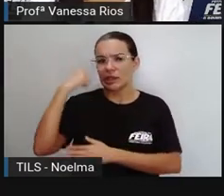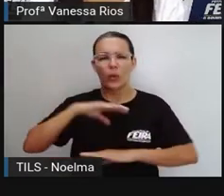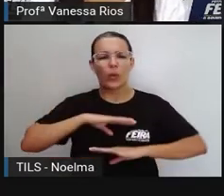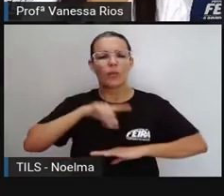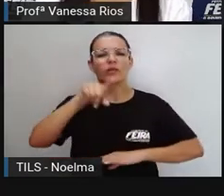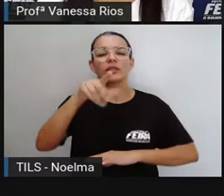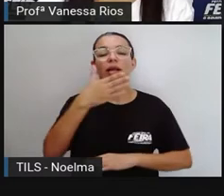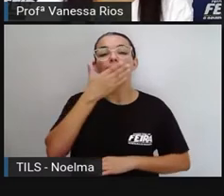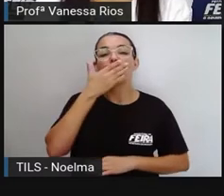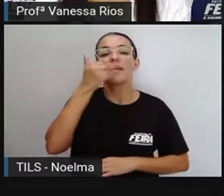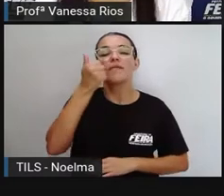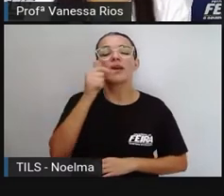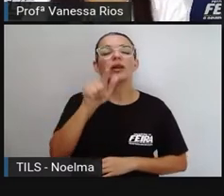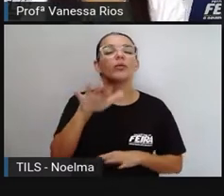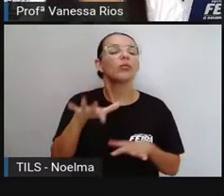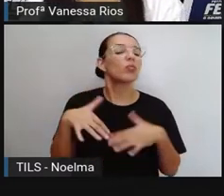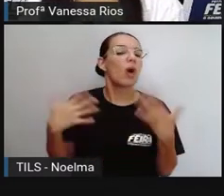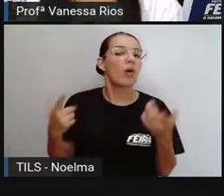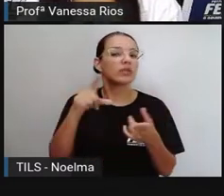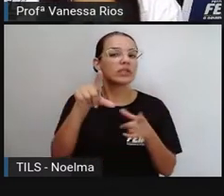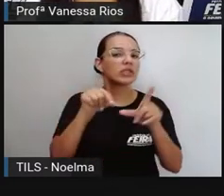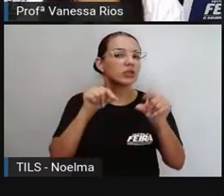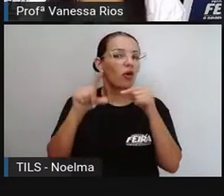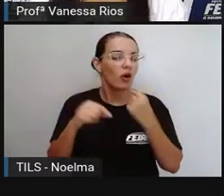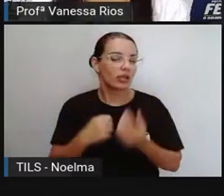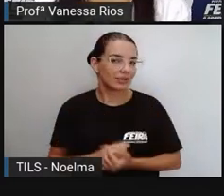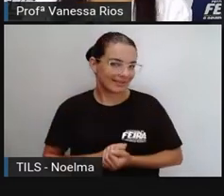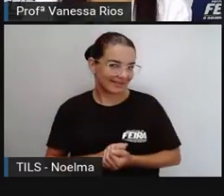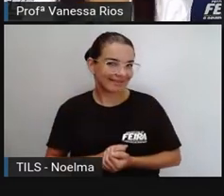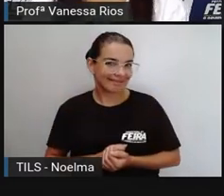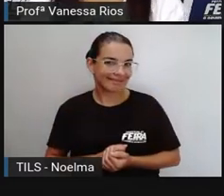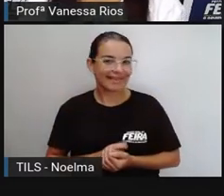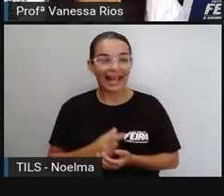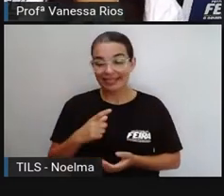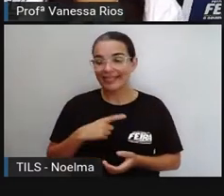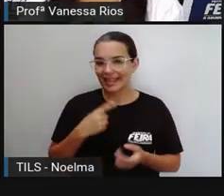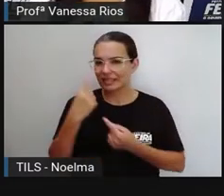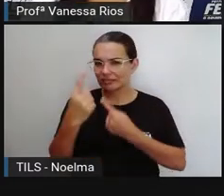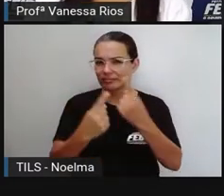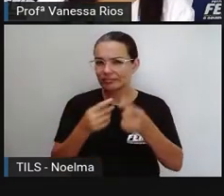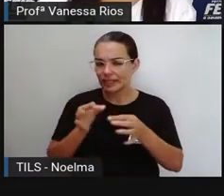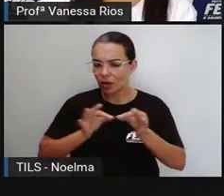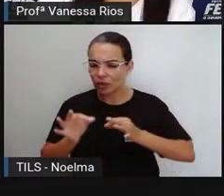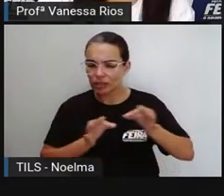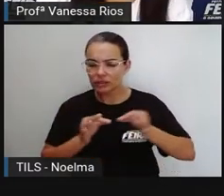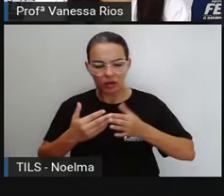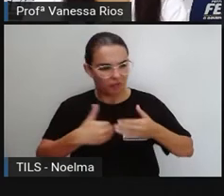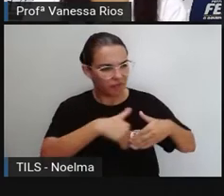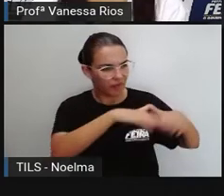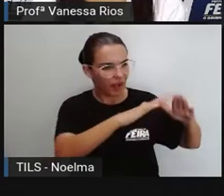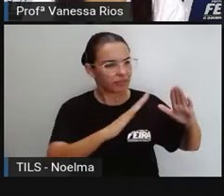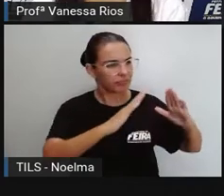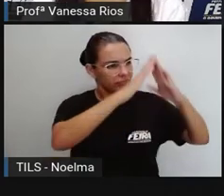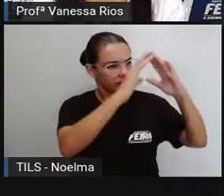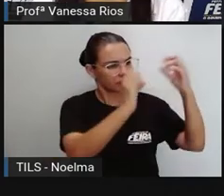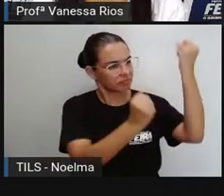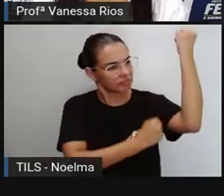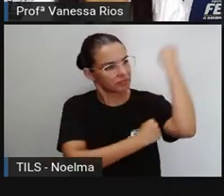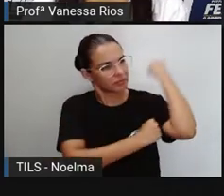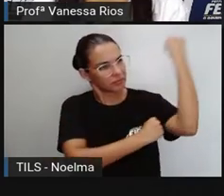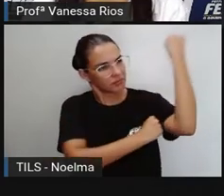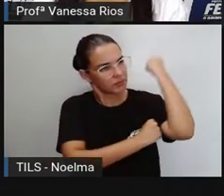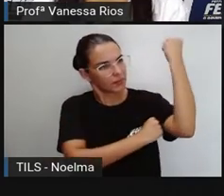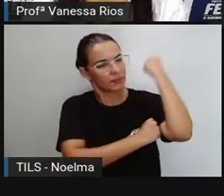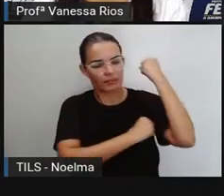né? As pessoas têm aí atividades físicas organizadas, vão para academia, vão para espaços.